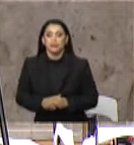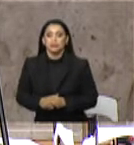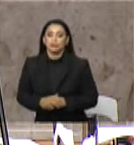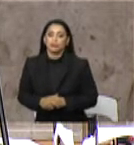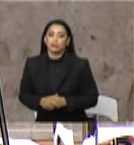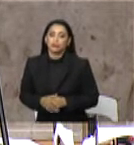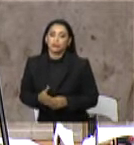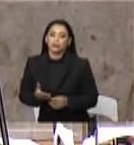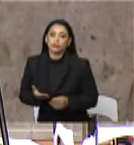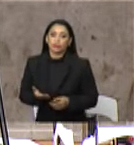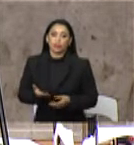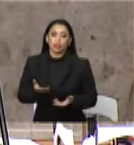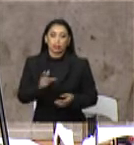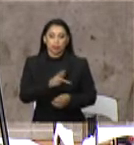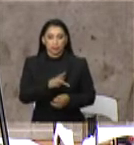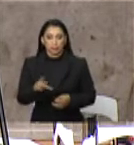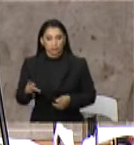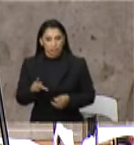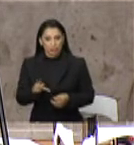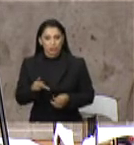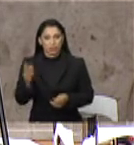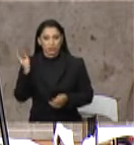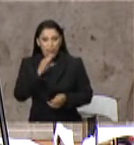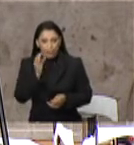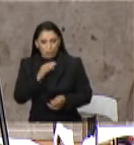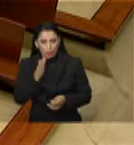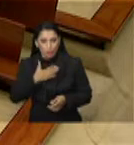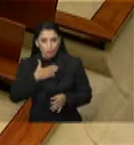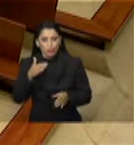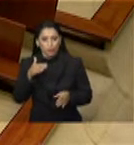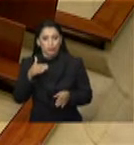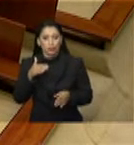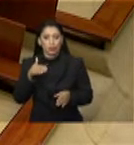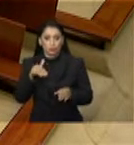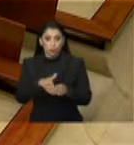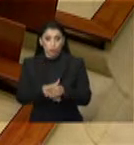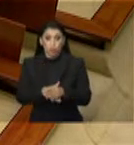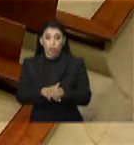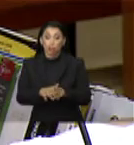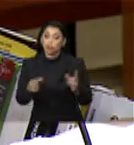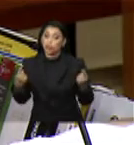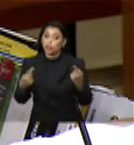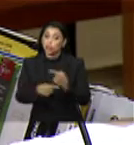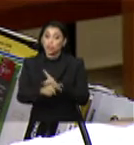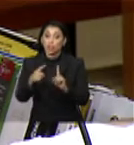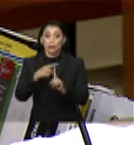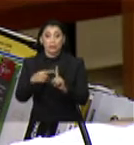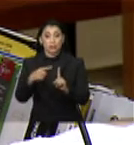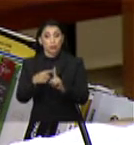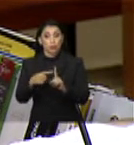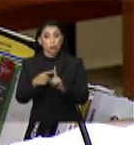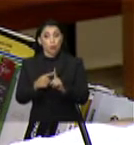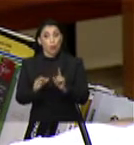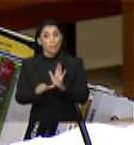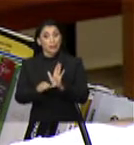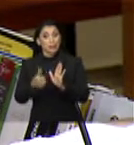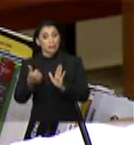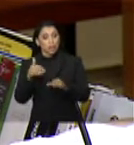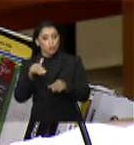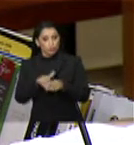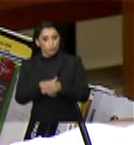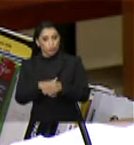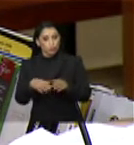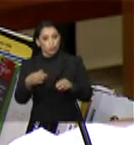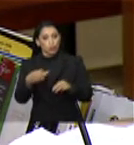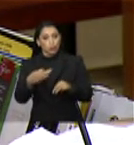Presidente eu vou realmente ser rápido já dizer que eu vou divergir parcialmente porque eu havia acompanhado o primeiro Voto no iminente